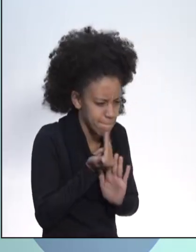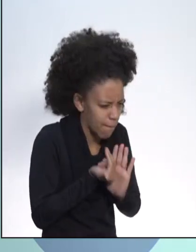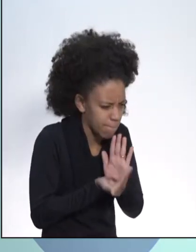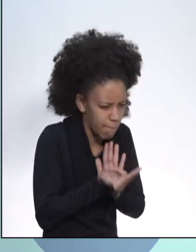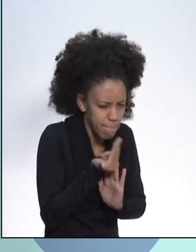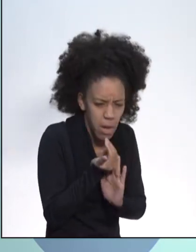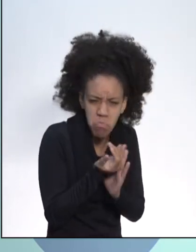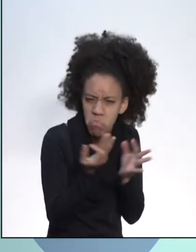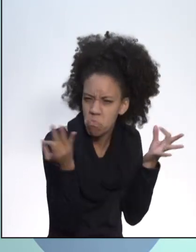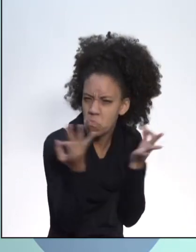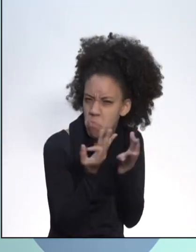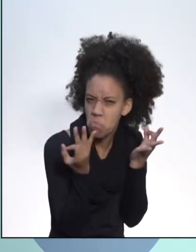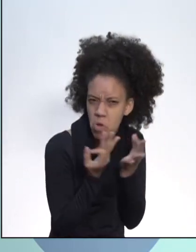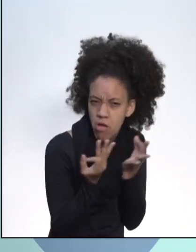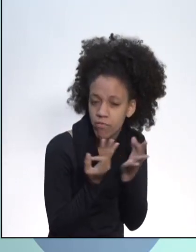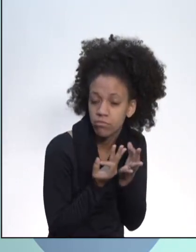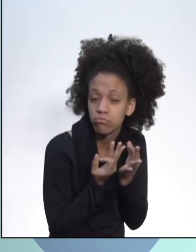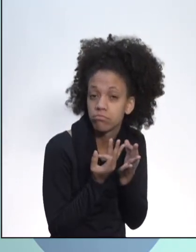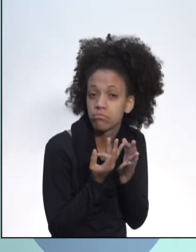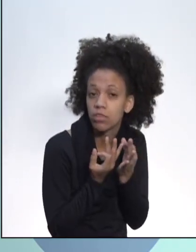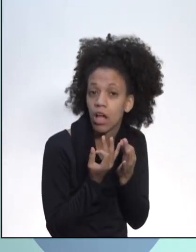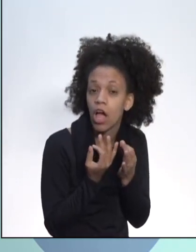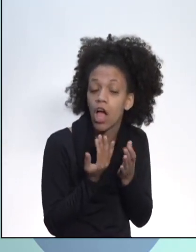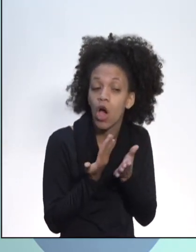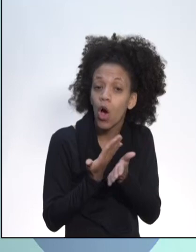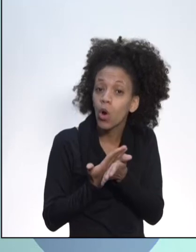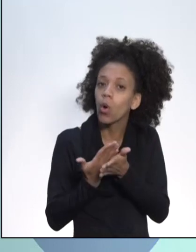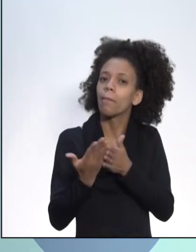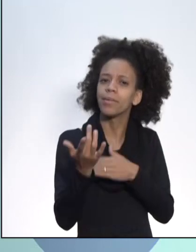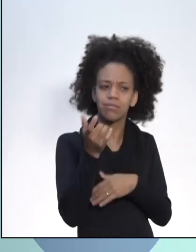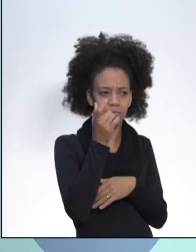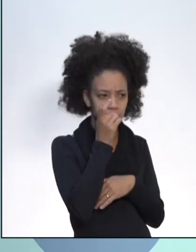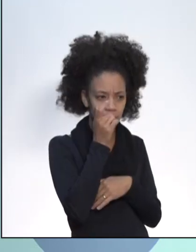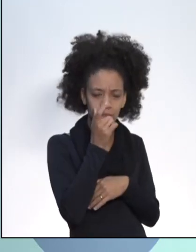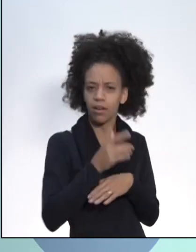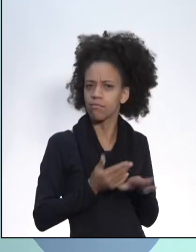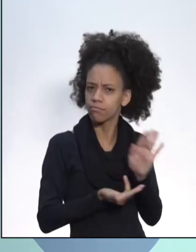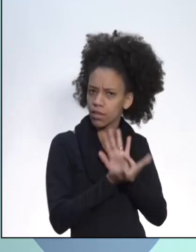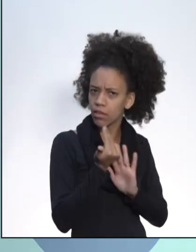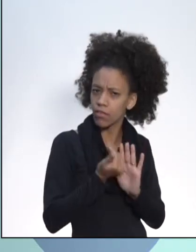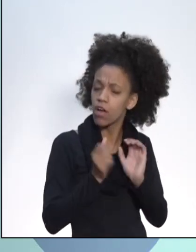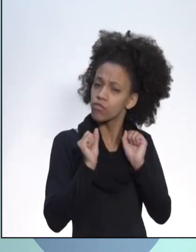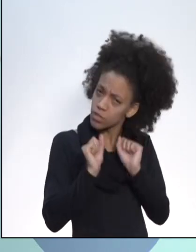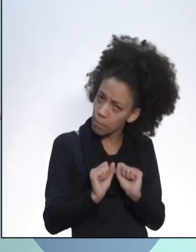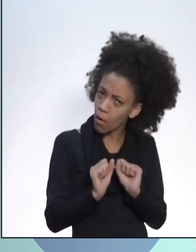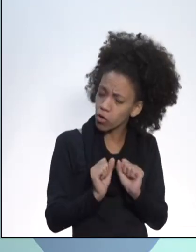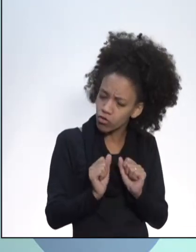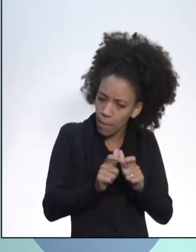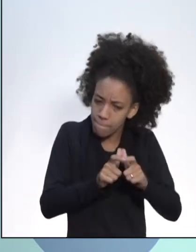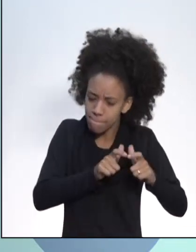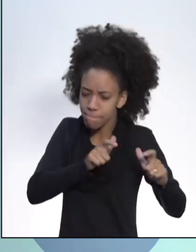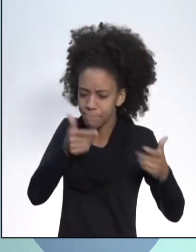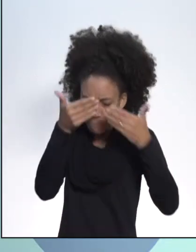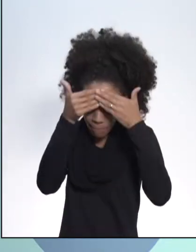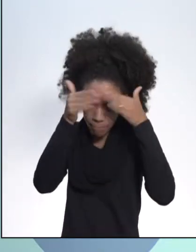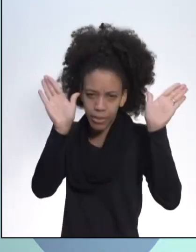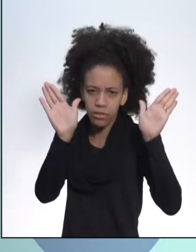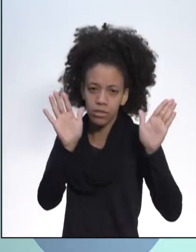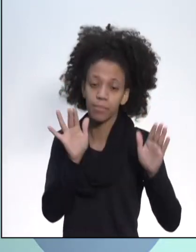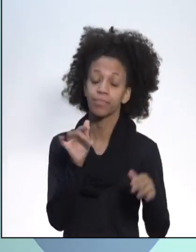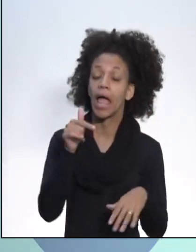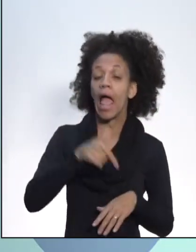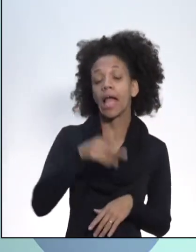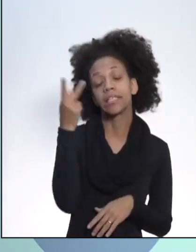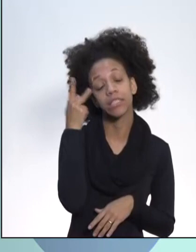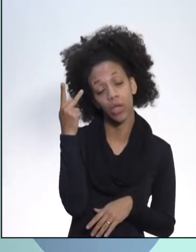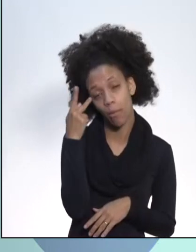muito bom. Isso já começa a despertar seu interesse artístico. Você pode ir para algo mais amplo. Aqui na cidade de São